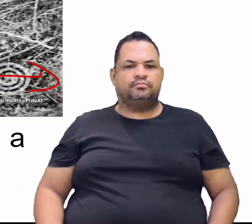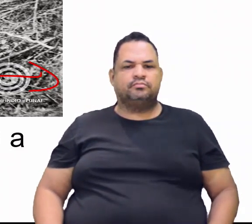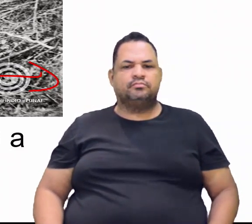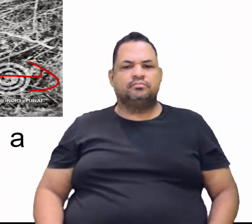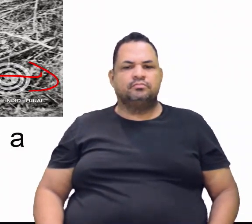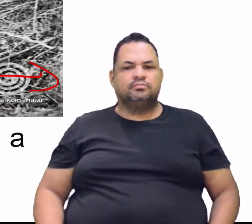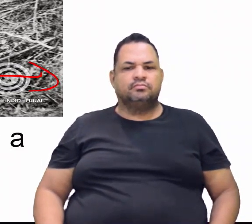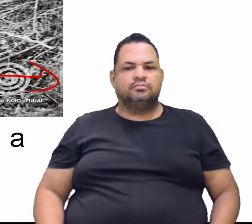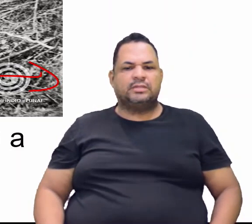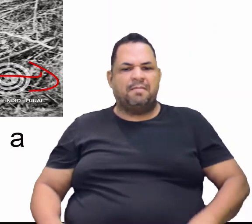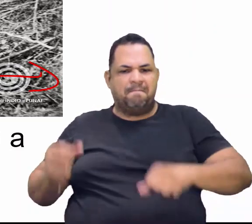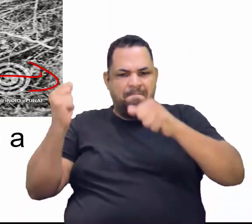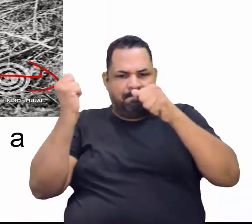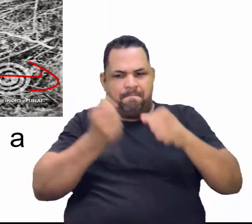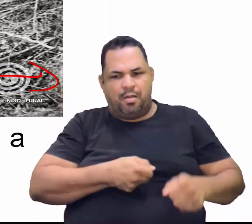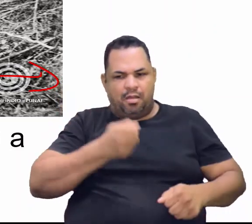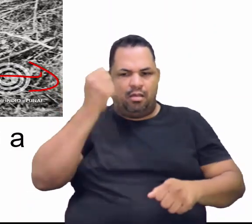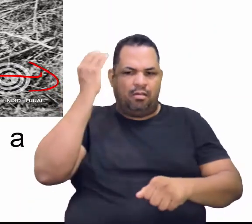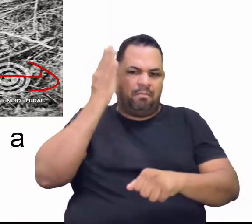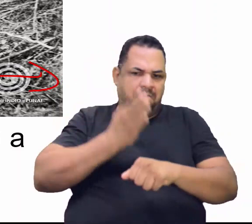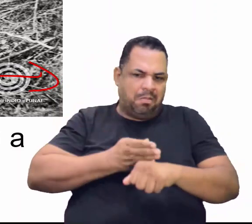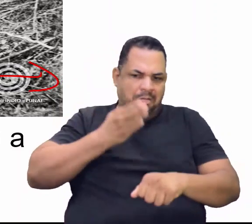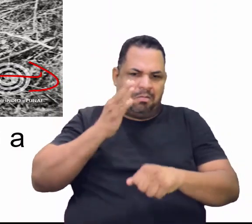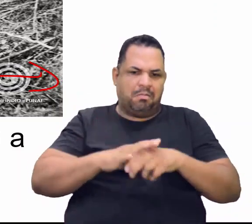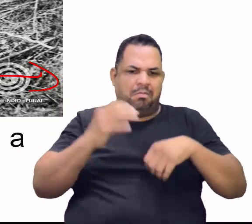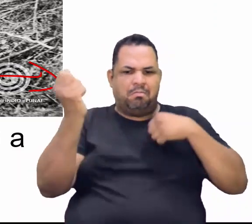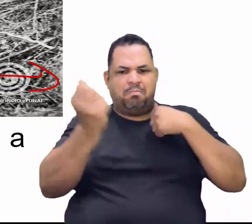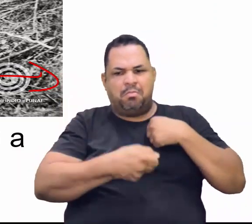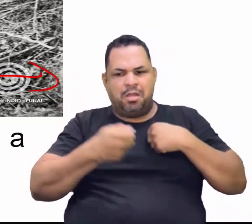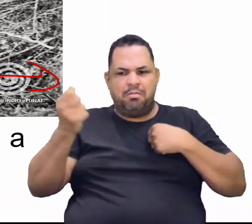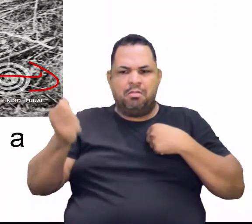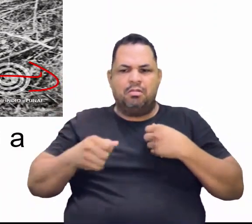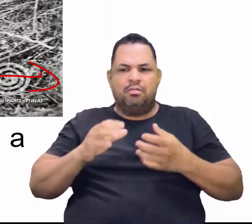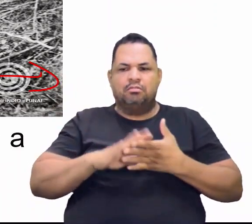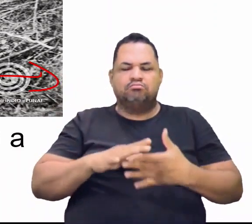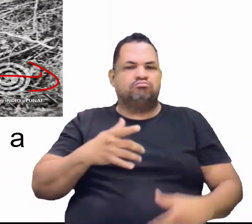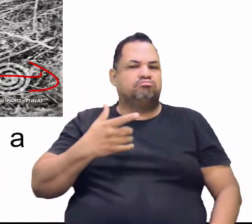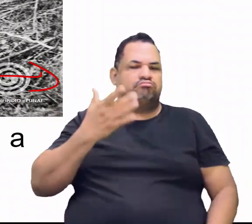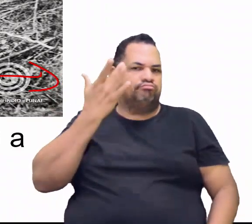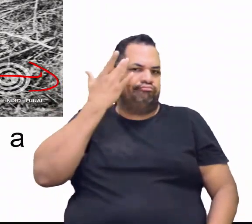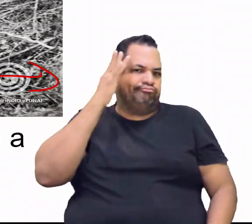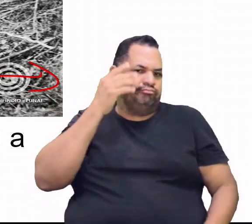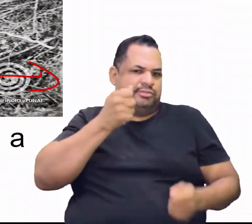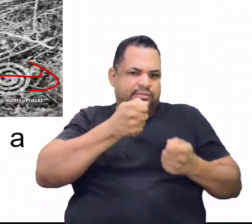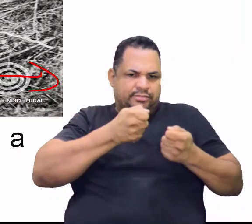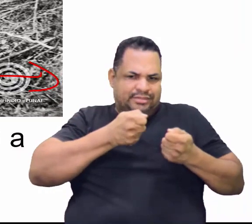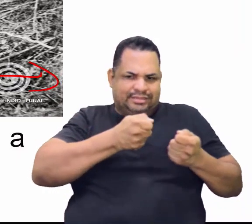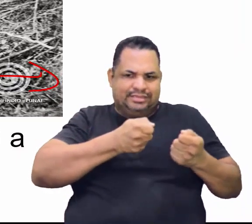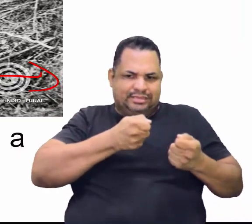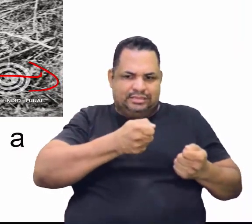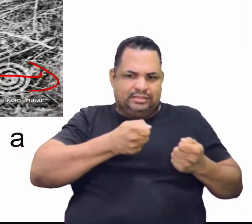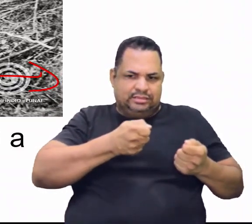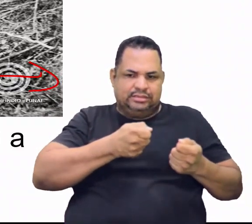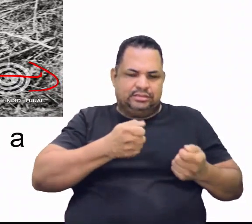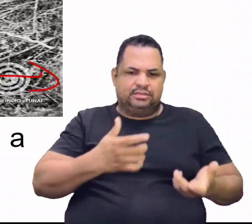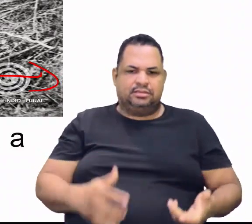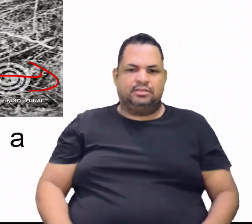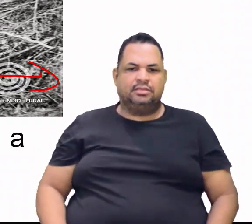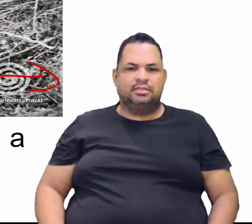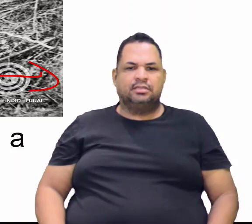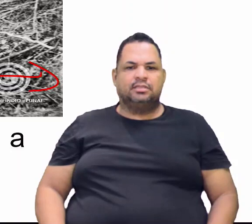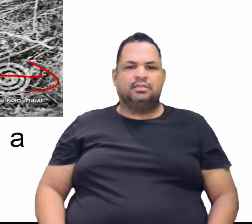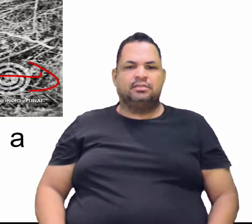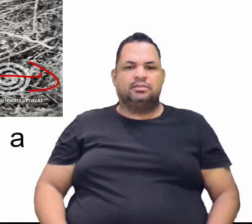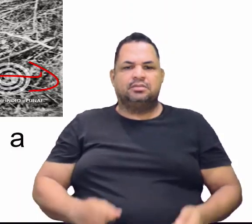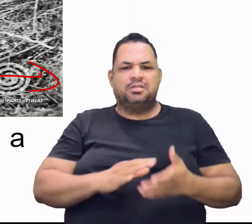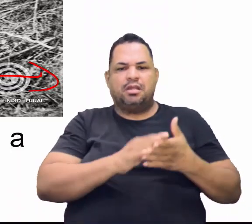derrubando isso no machado, no teçado. Eu não sei se existia motosserra na época. Poderia existir